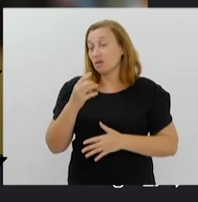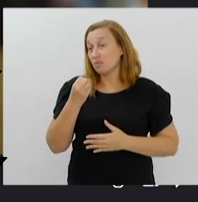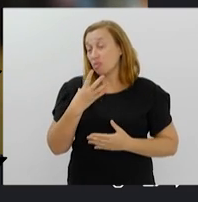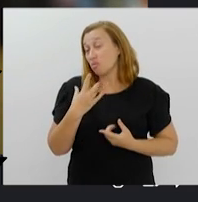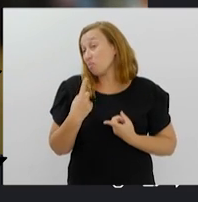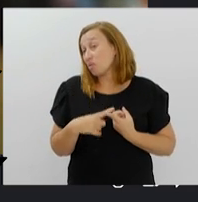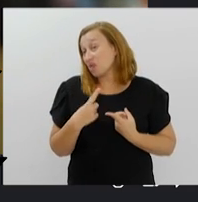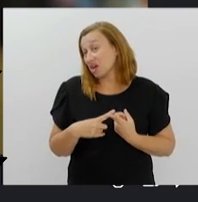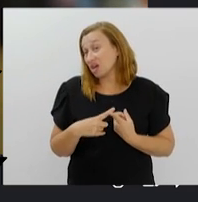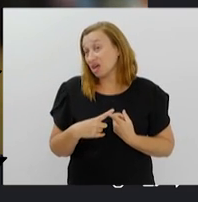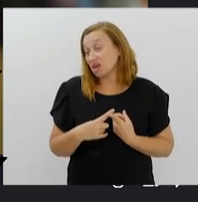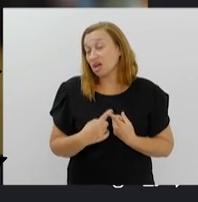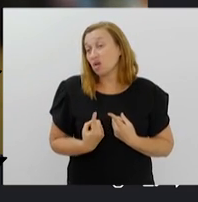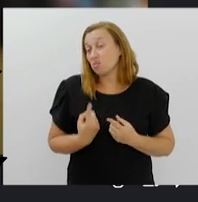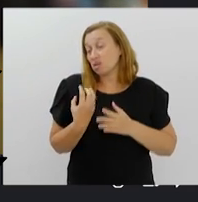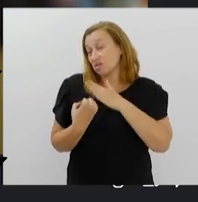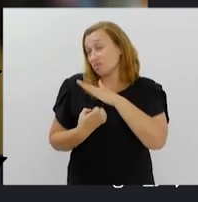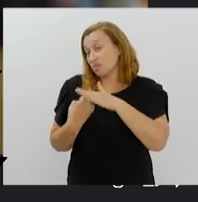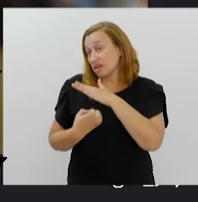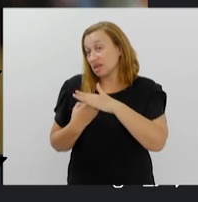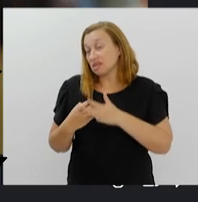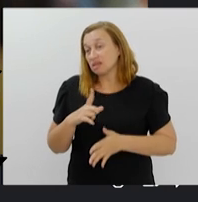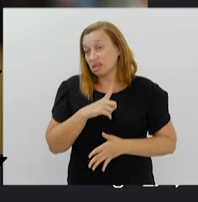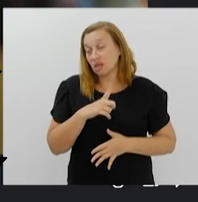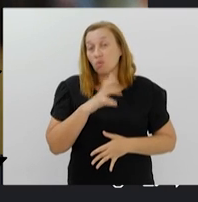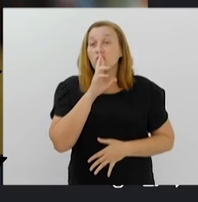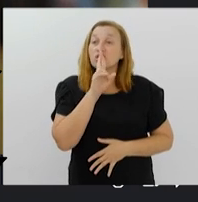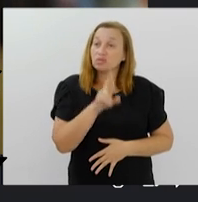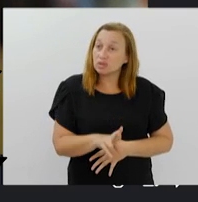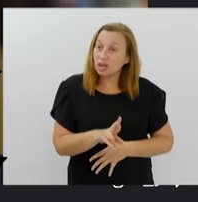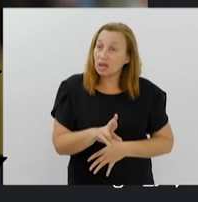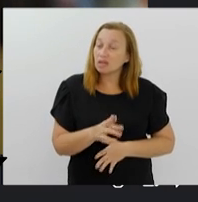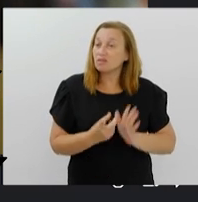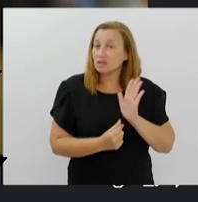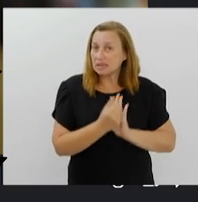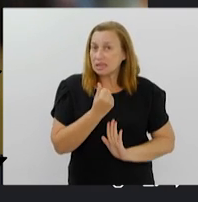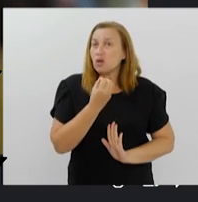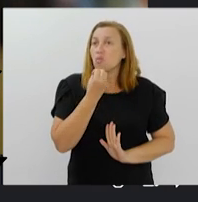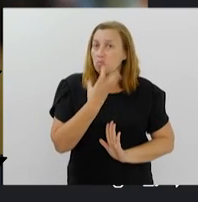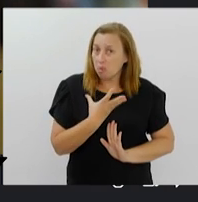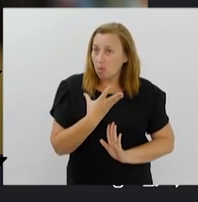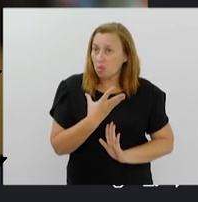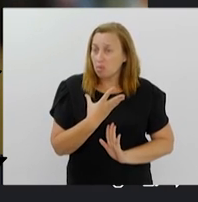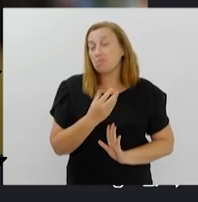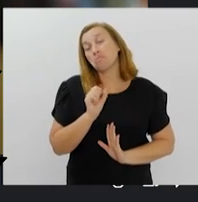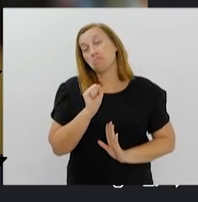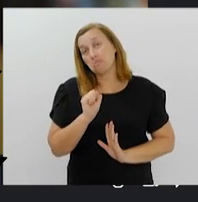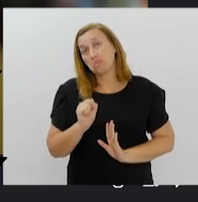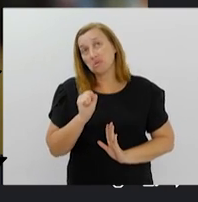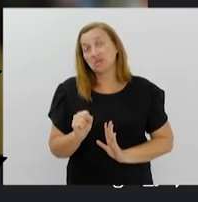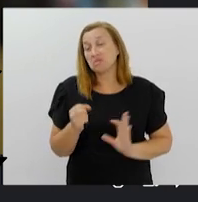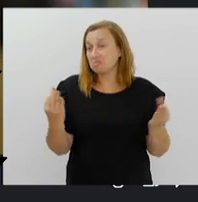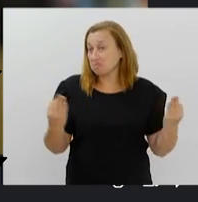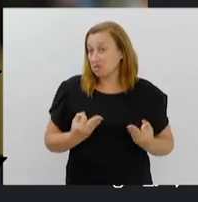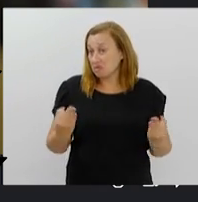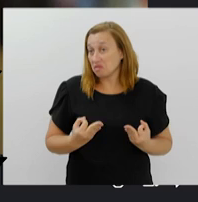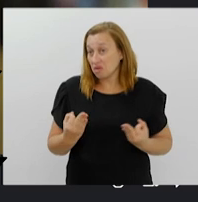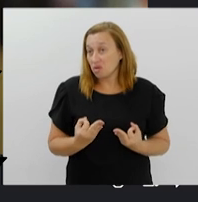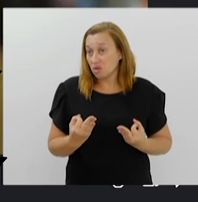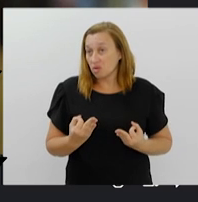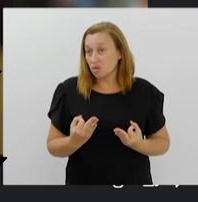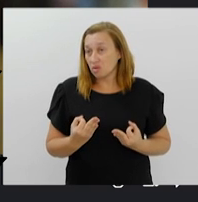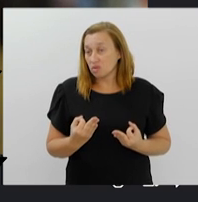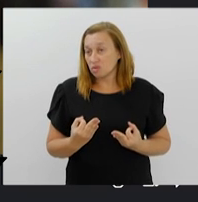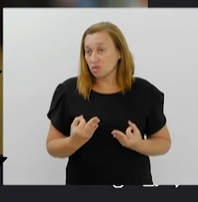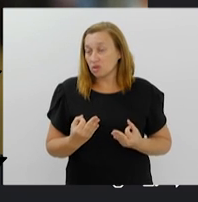porque uma empresa que tem um resultado financeiro positivo poderia perfeitamente rearranjar os